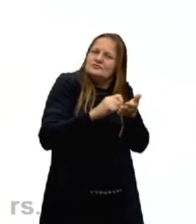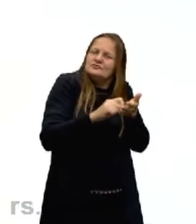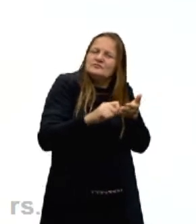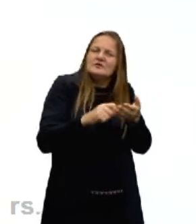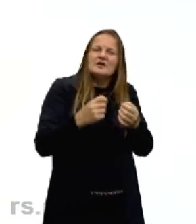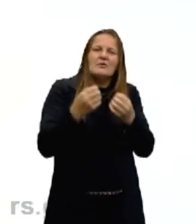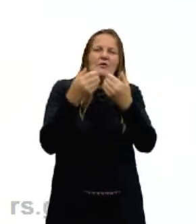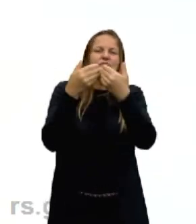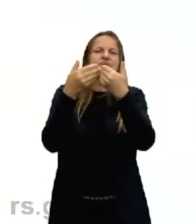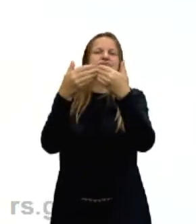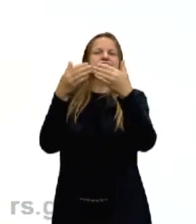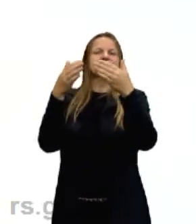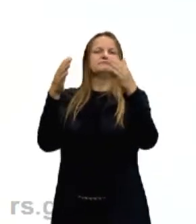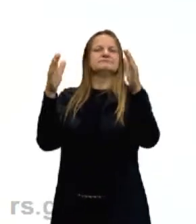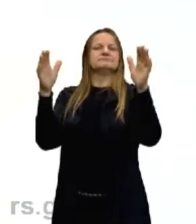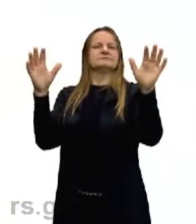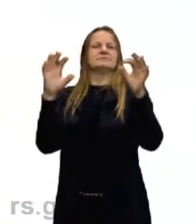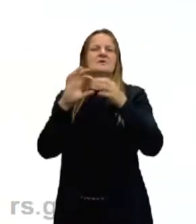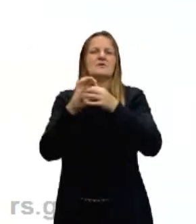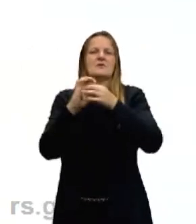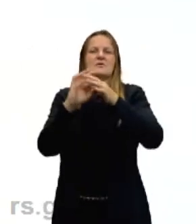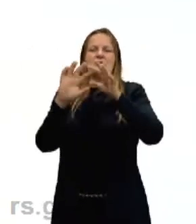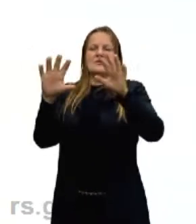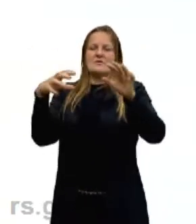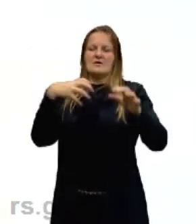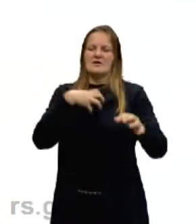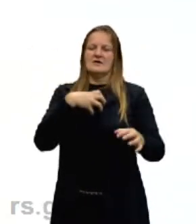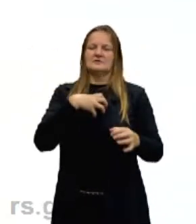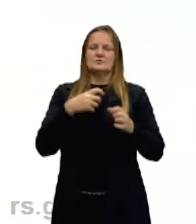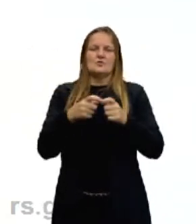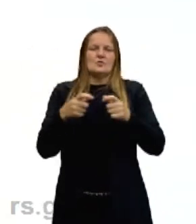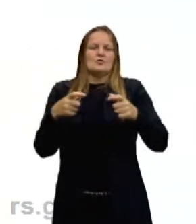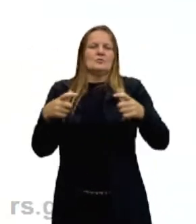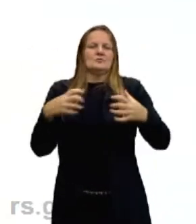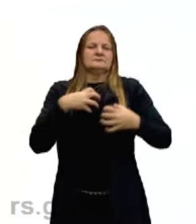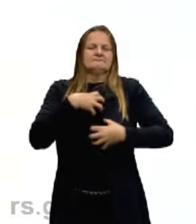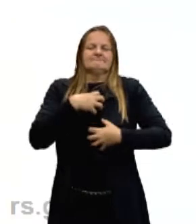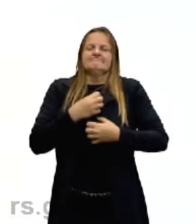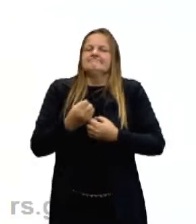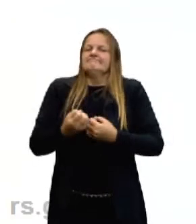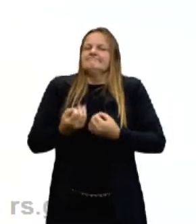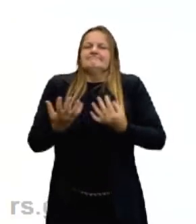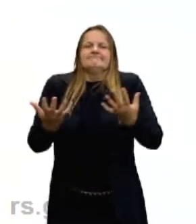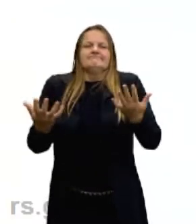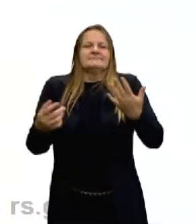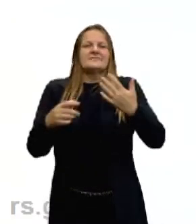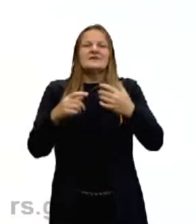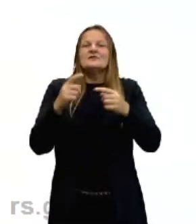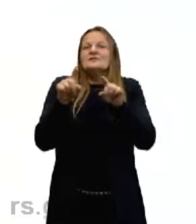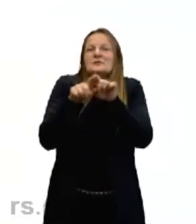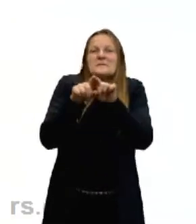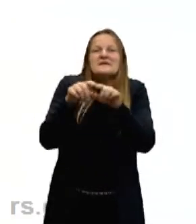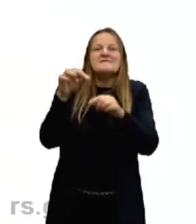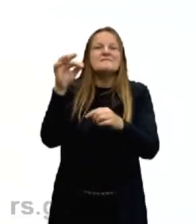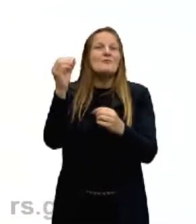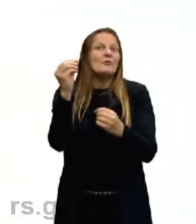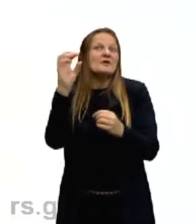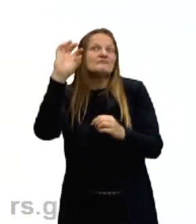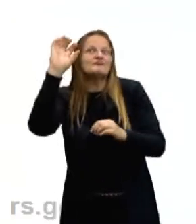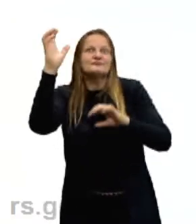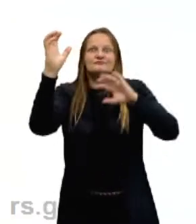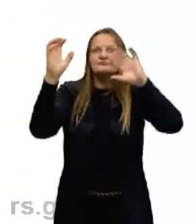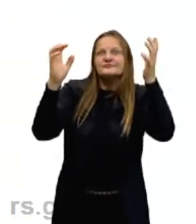sensibilidade relacionado aos sentimentos e os fenômenos da natureza então nas obras